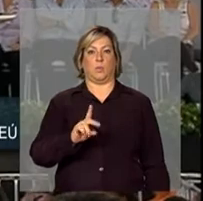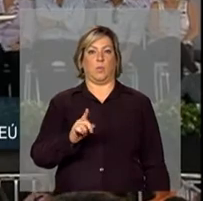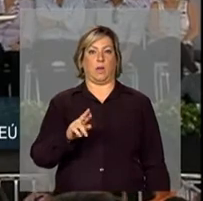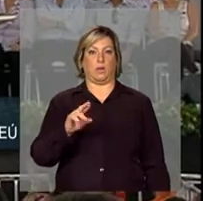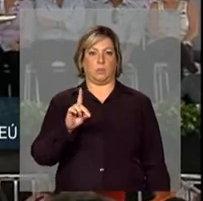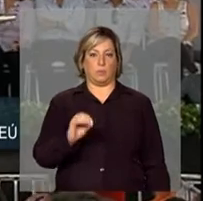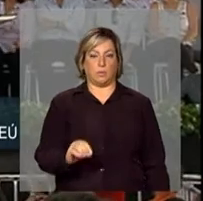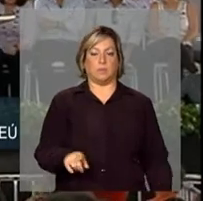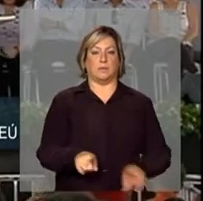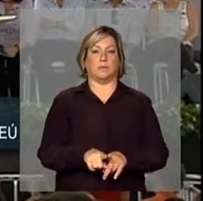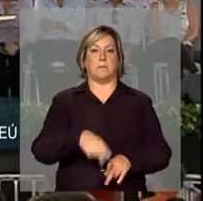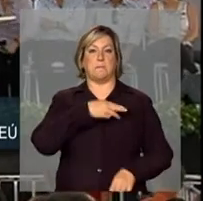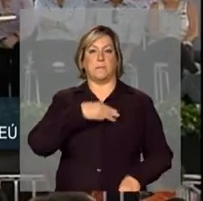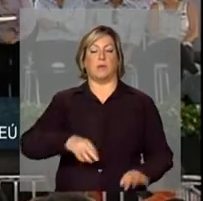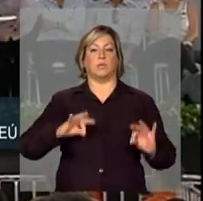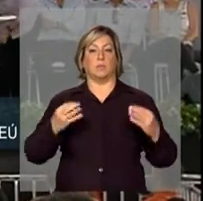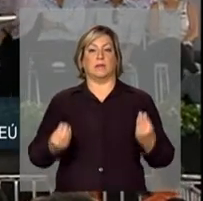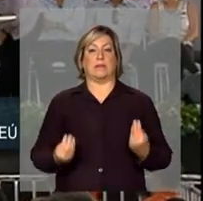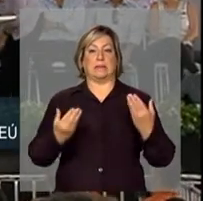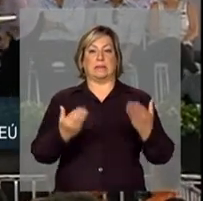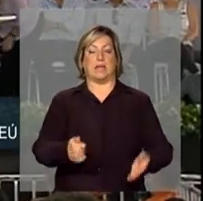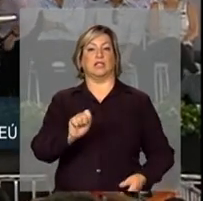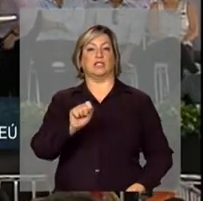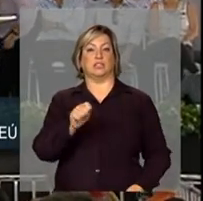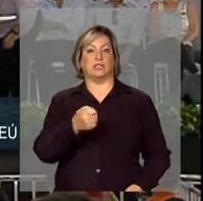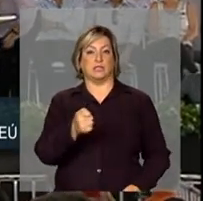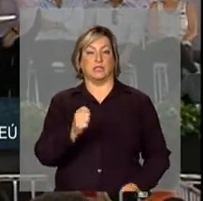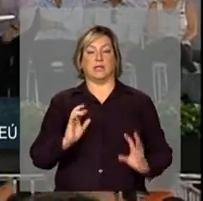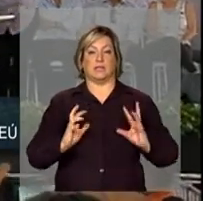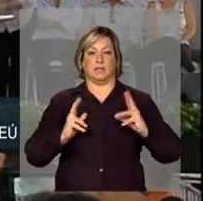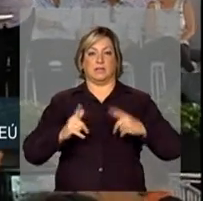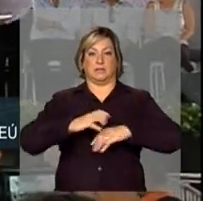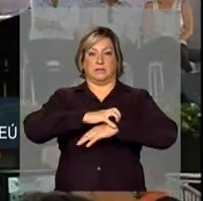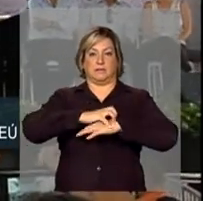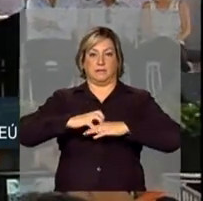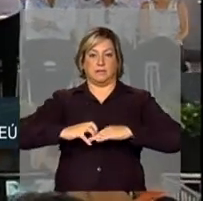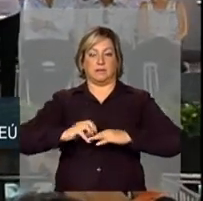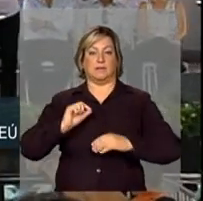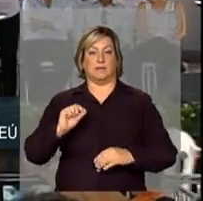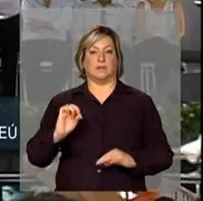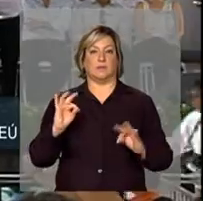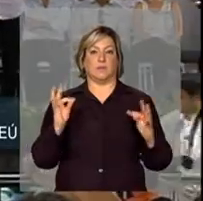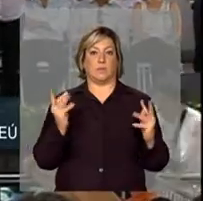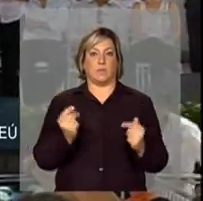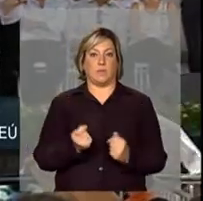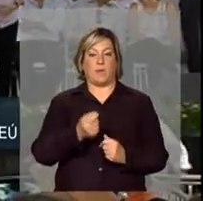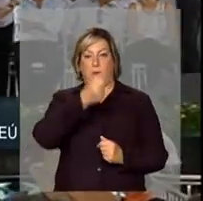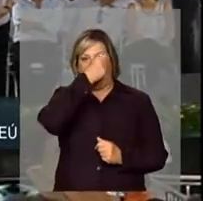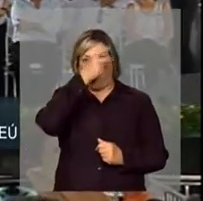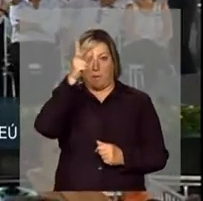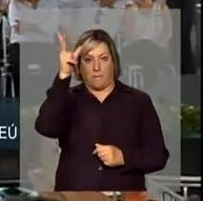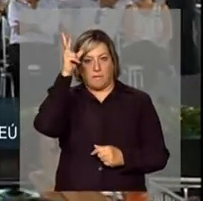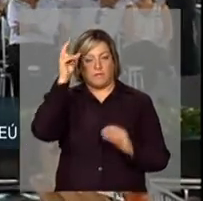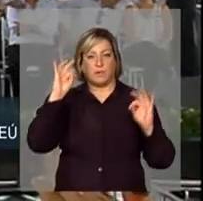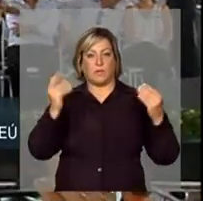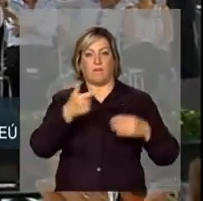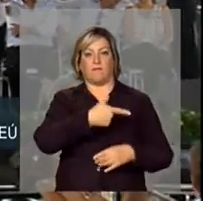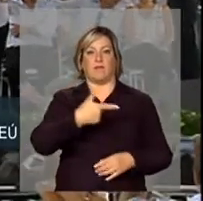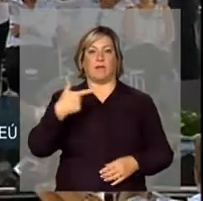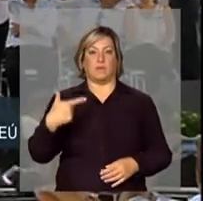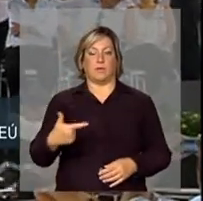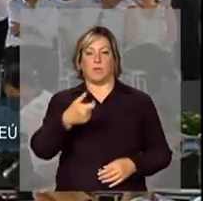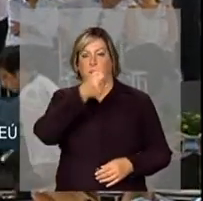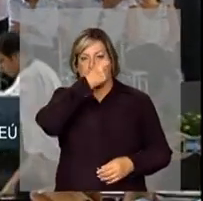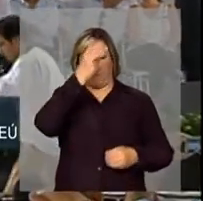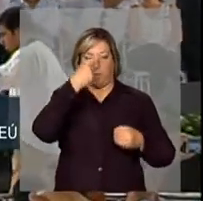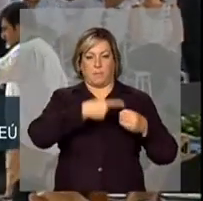Estados procederão à entrega das chaves das máquinas retroescavadeiras aos prefeitos dos 22